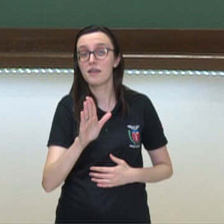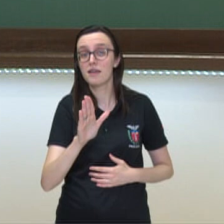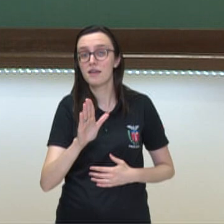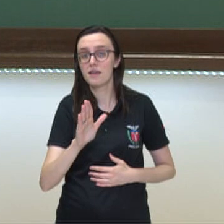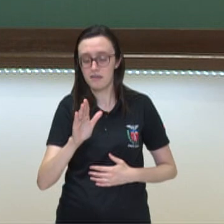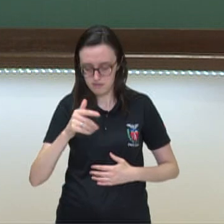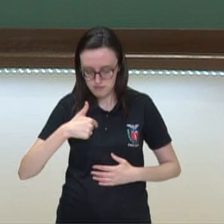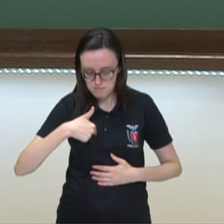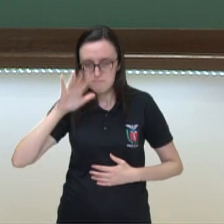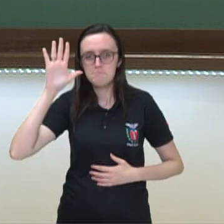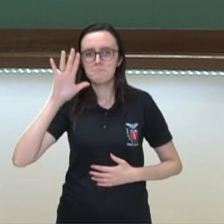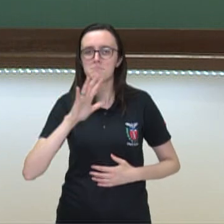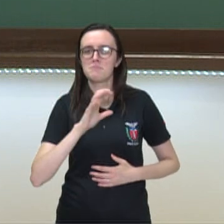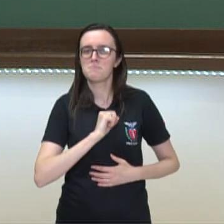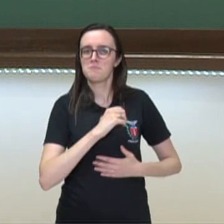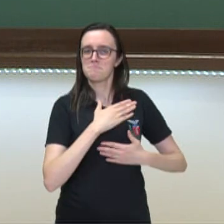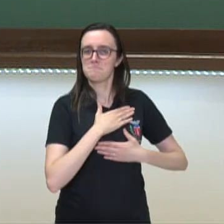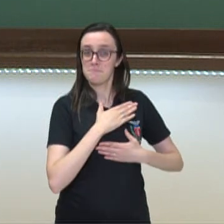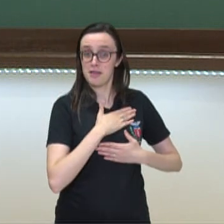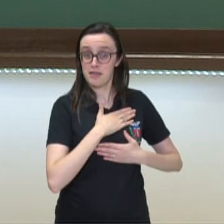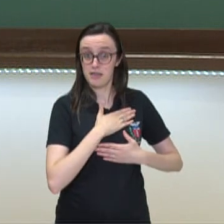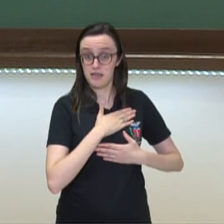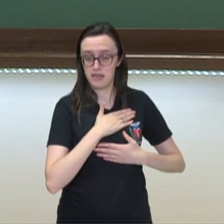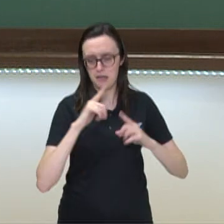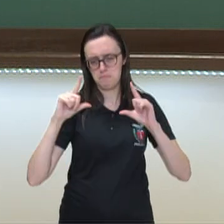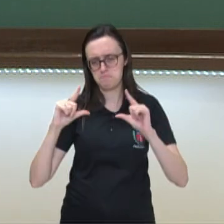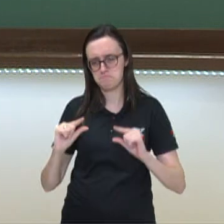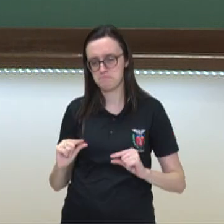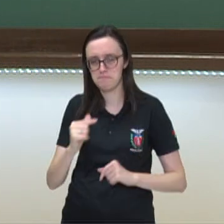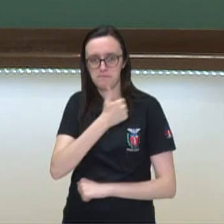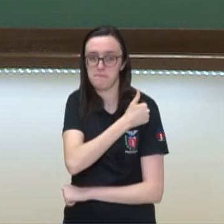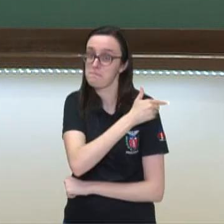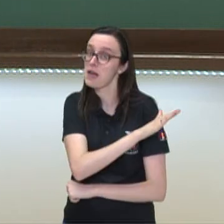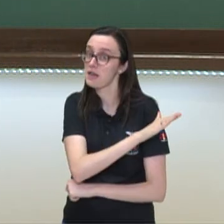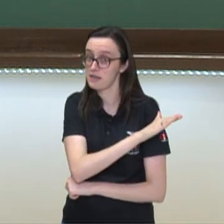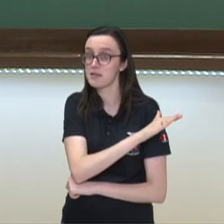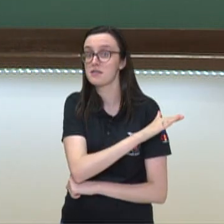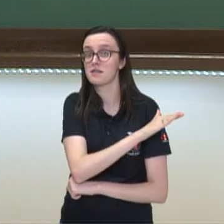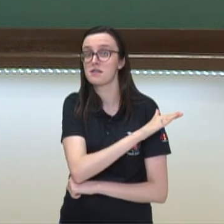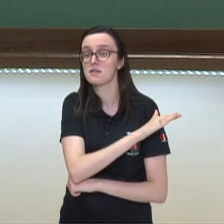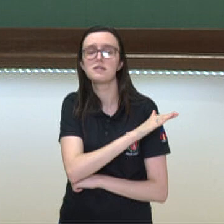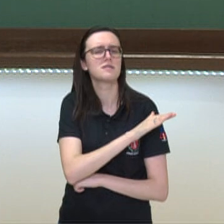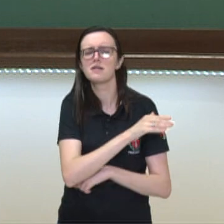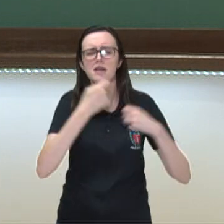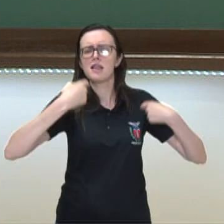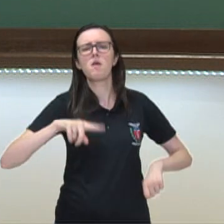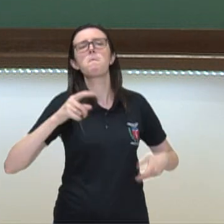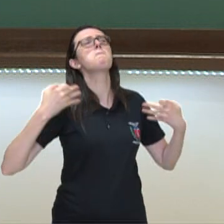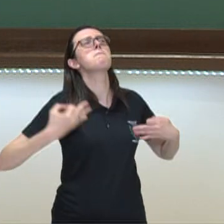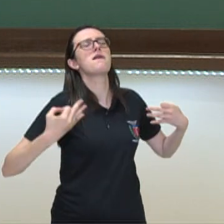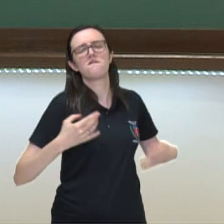seja mais amor no peito, seja menos preconceito. Não precisa ser